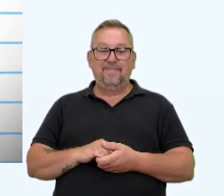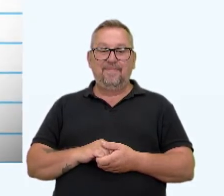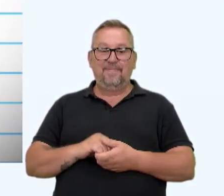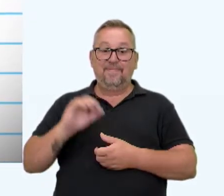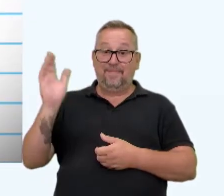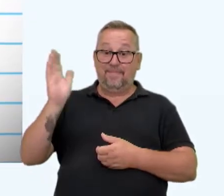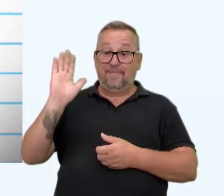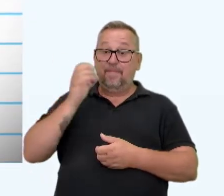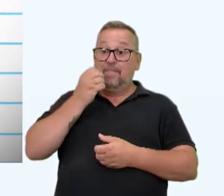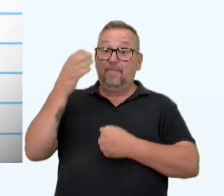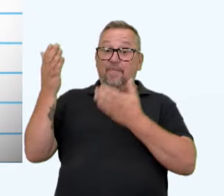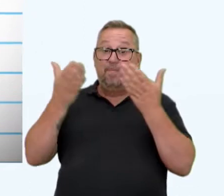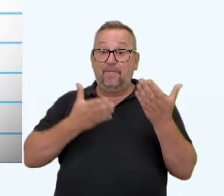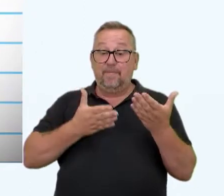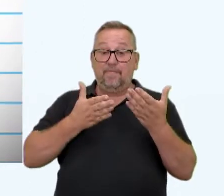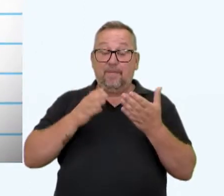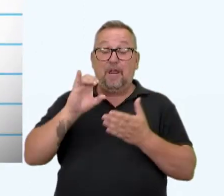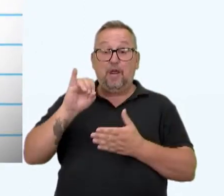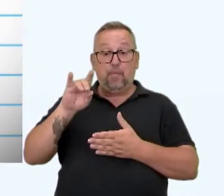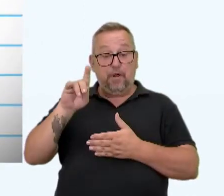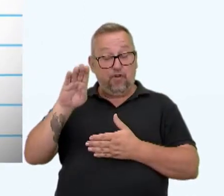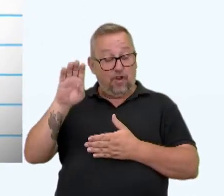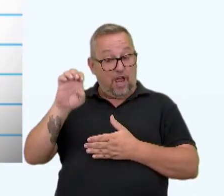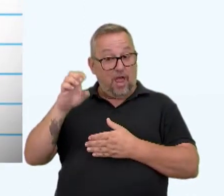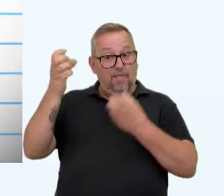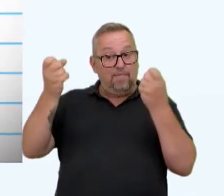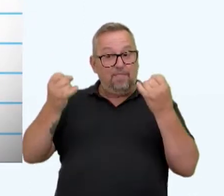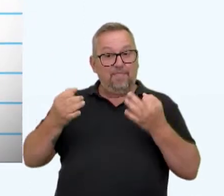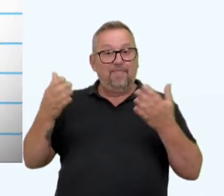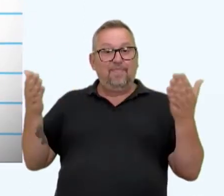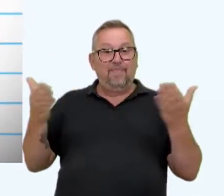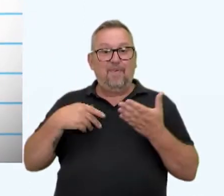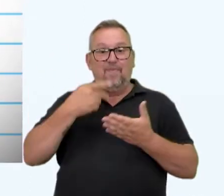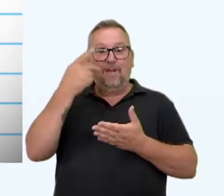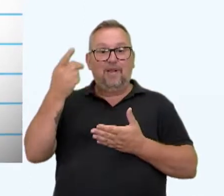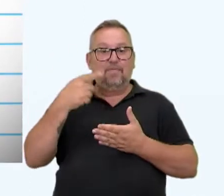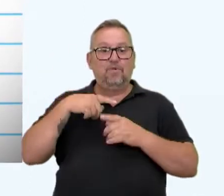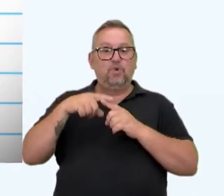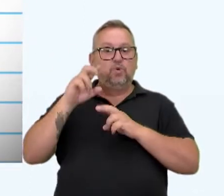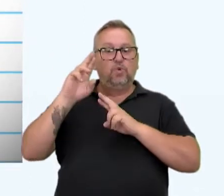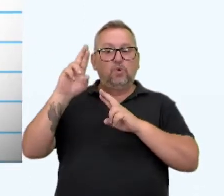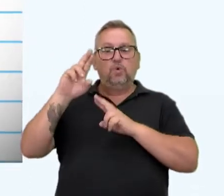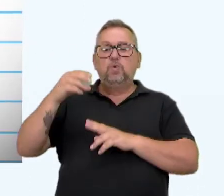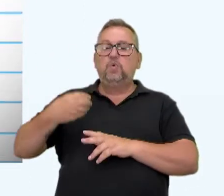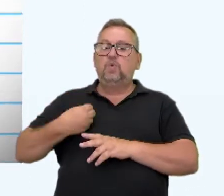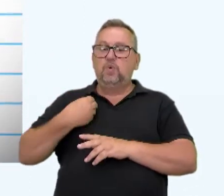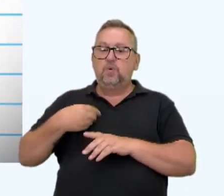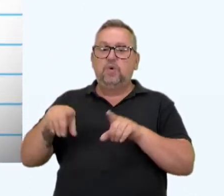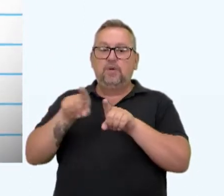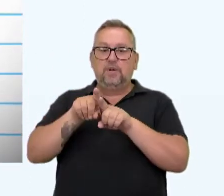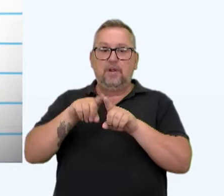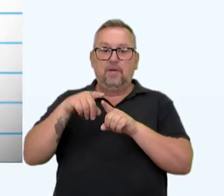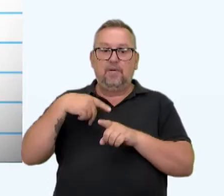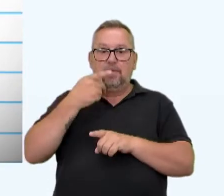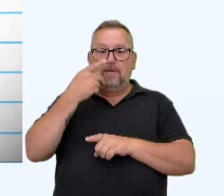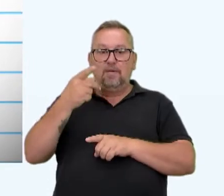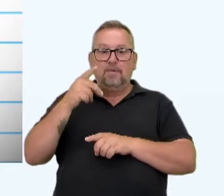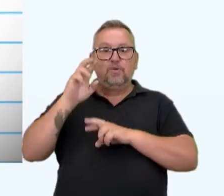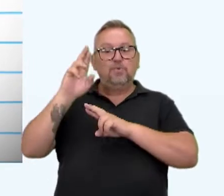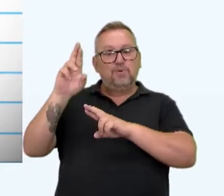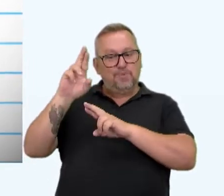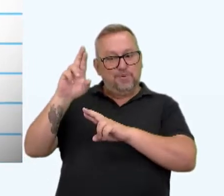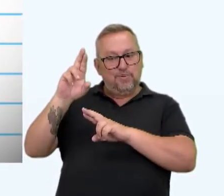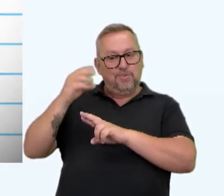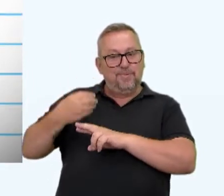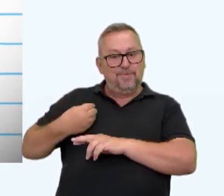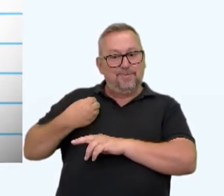Olá, sejam bem-vindos ao IBGE Explica. Hoje falaremos sobre expectativa de vida, também chamada de esperança de